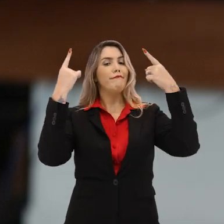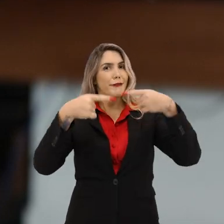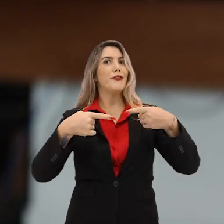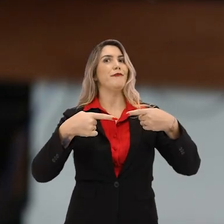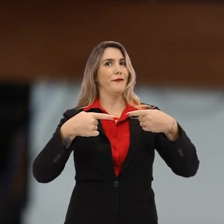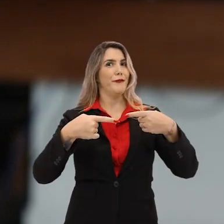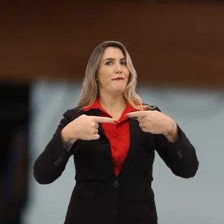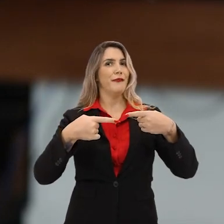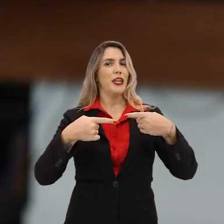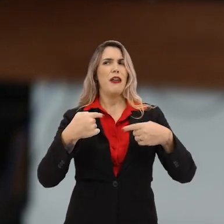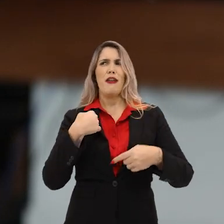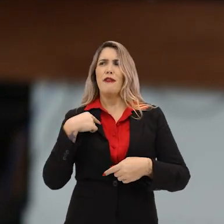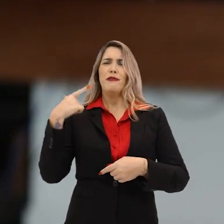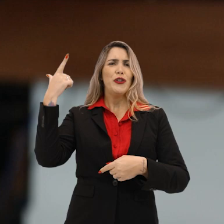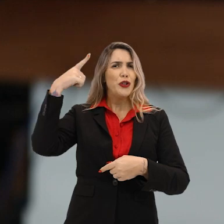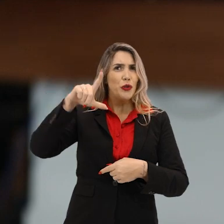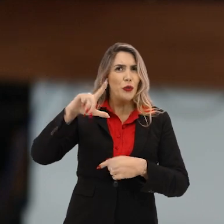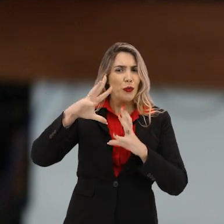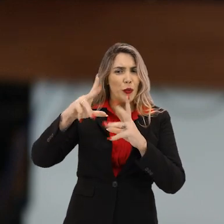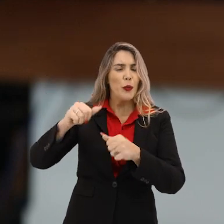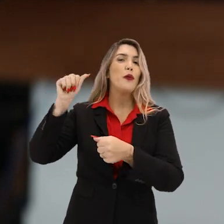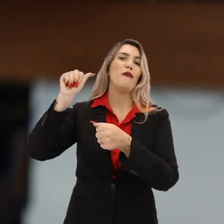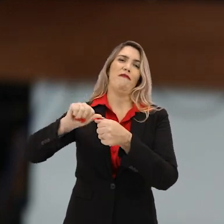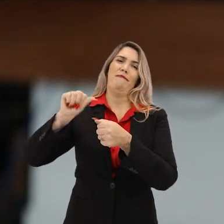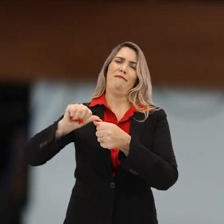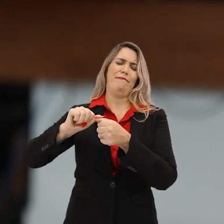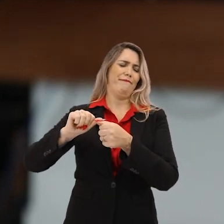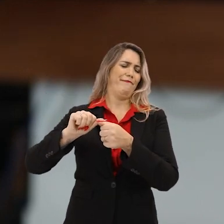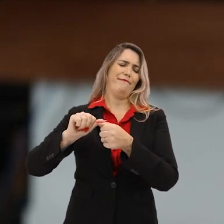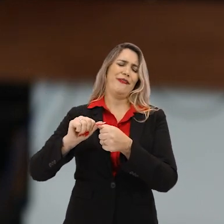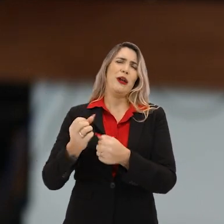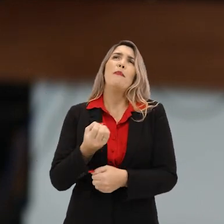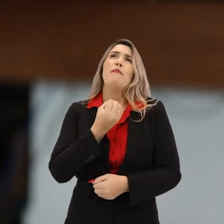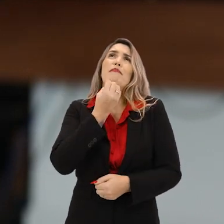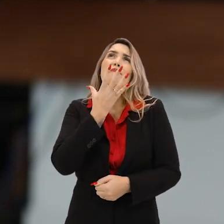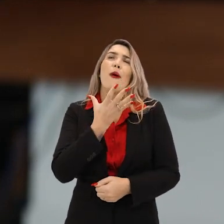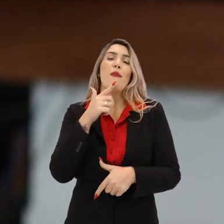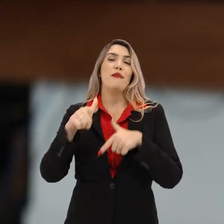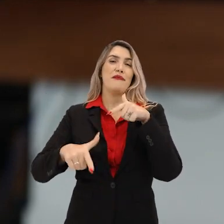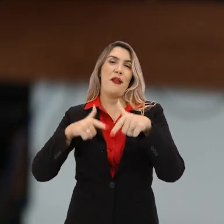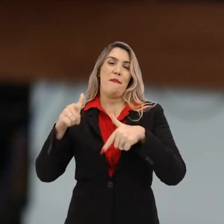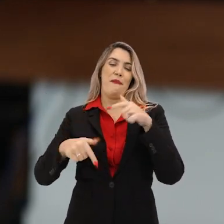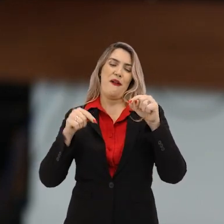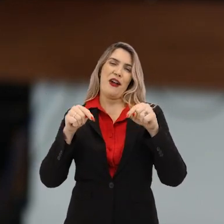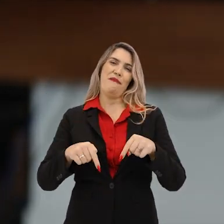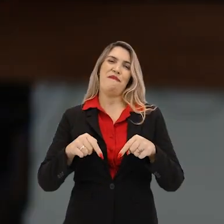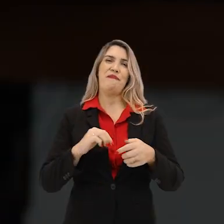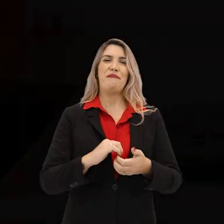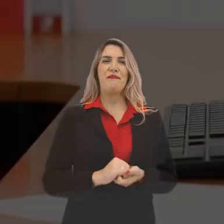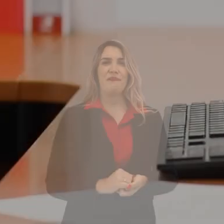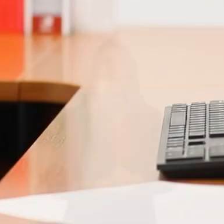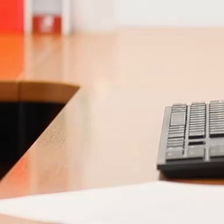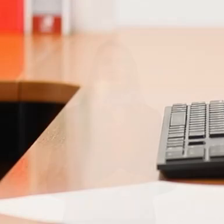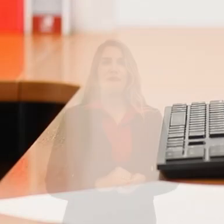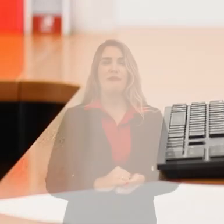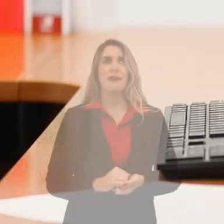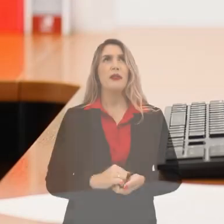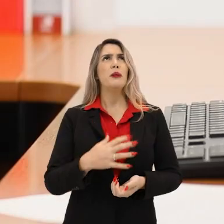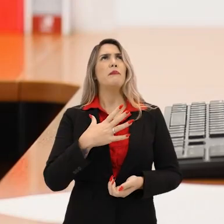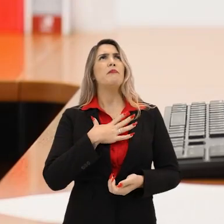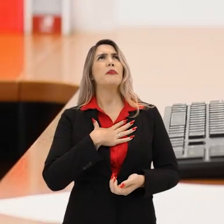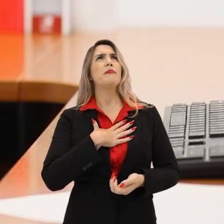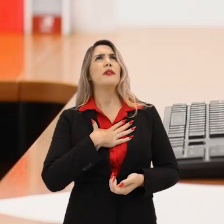desafiador. E eu faria tudo novamente, pois é muito bom todo esse trabalho que a gente desenvolve. Laura. Para